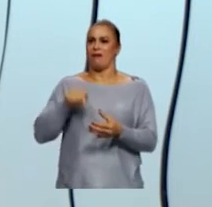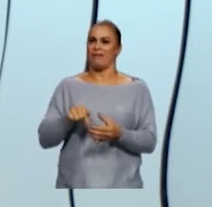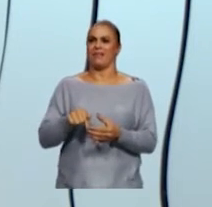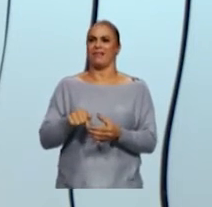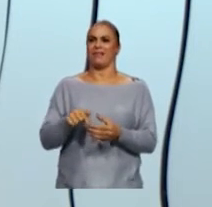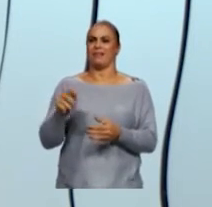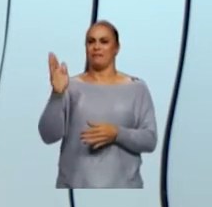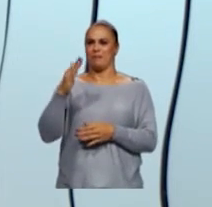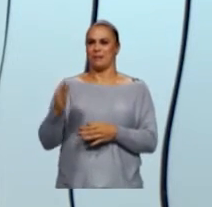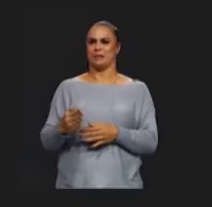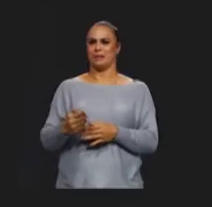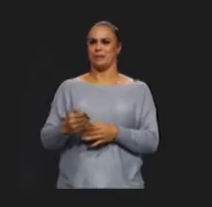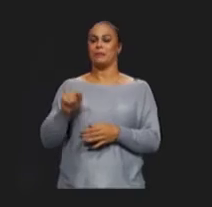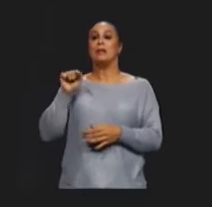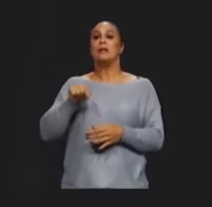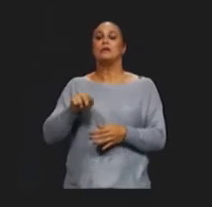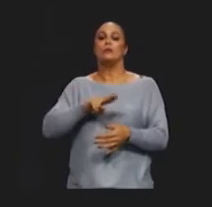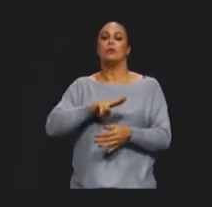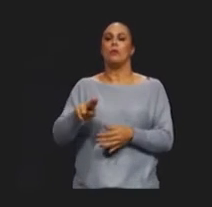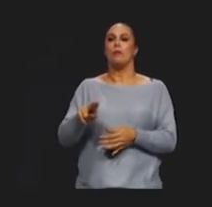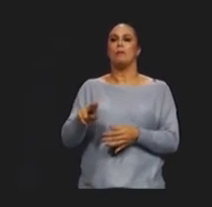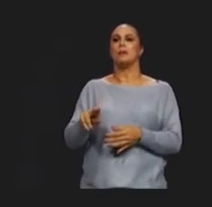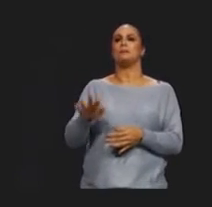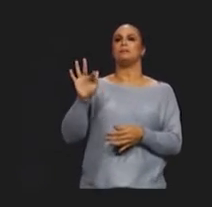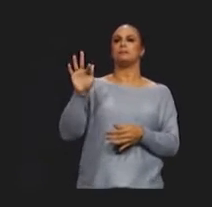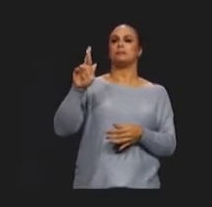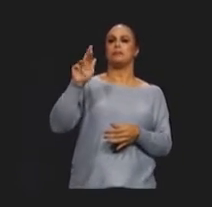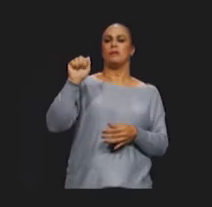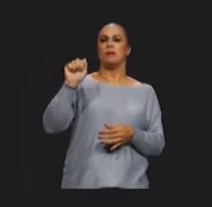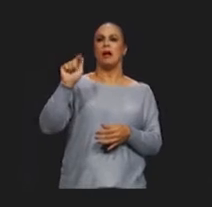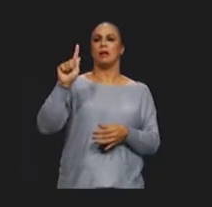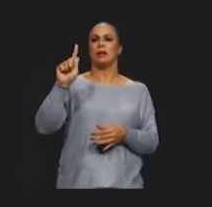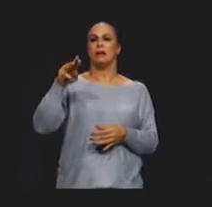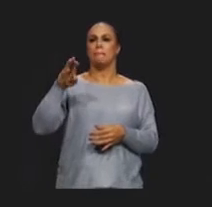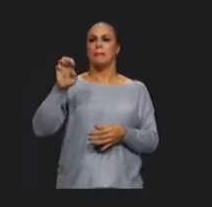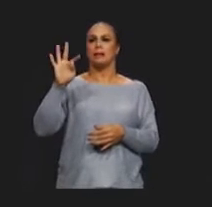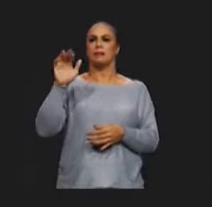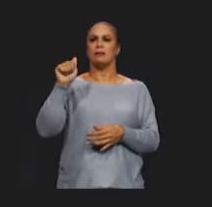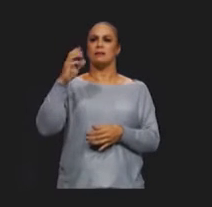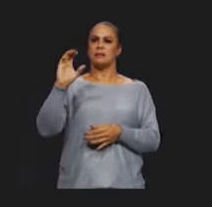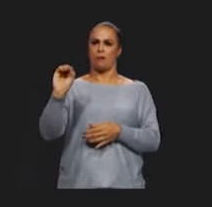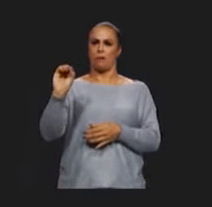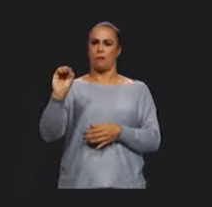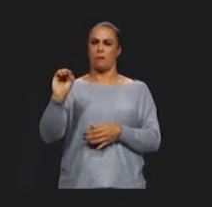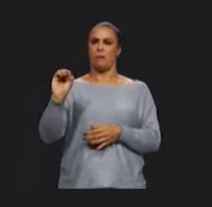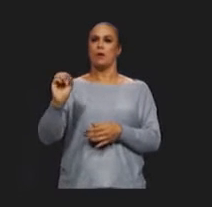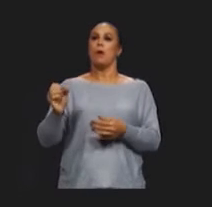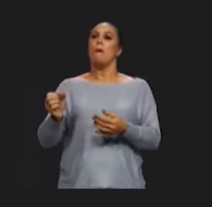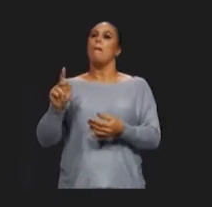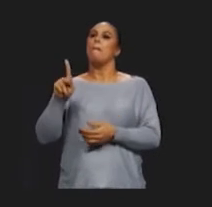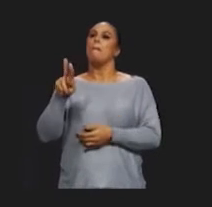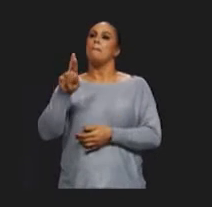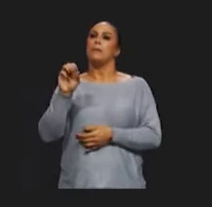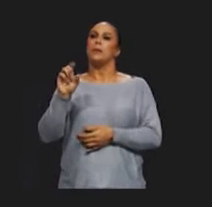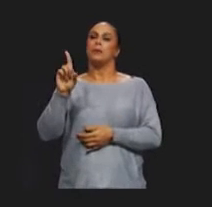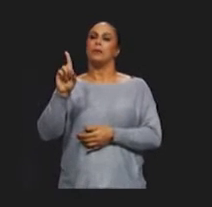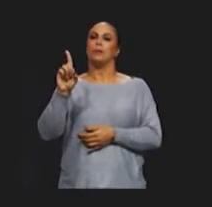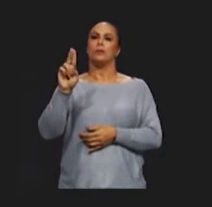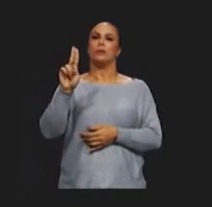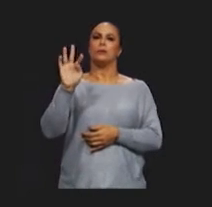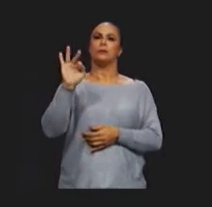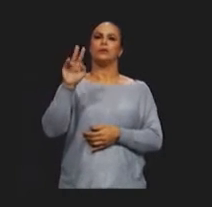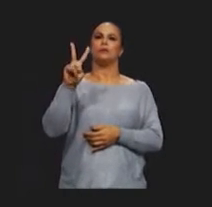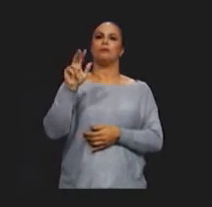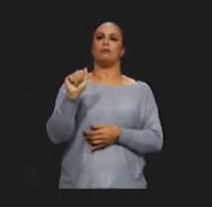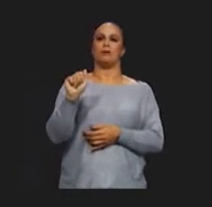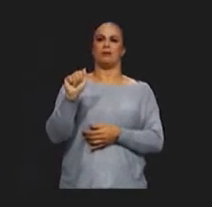fragmentação produtiva. Ou seja, um produto ele está sendo fabricado, as suas peças elas estão sendo